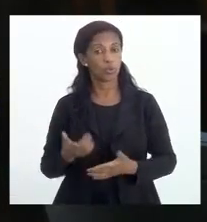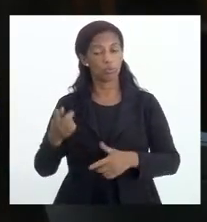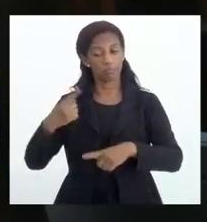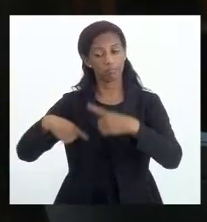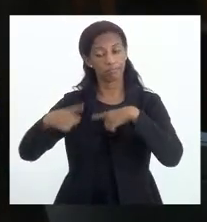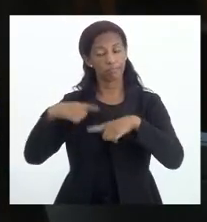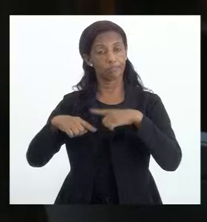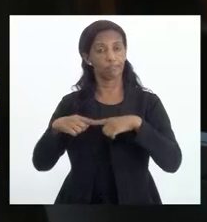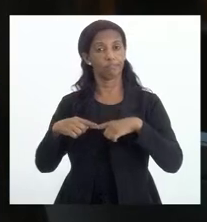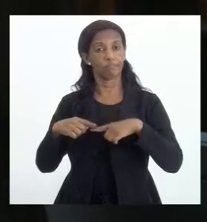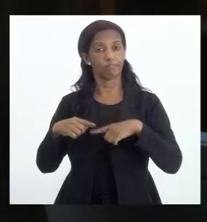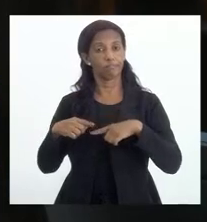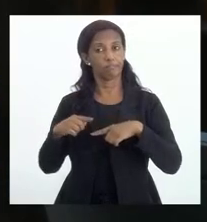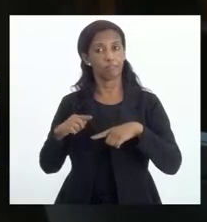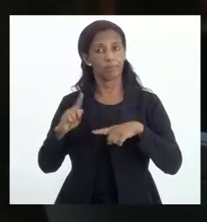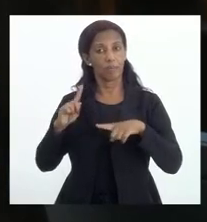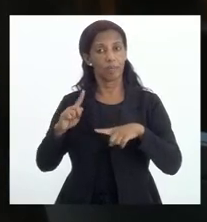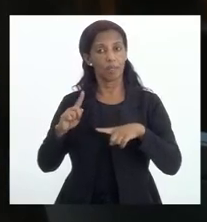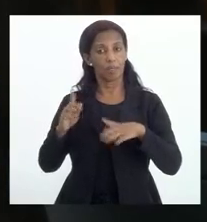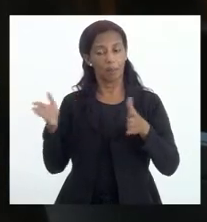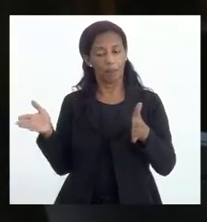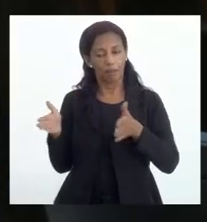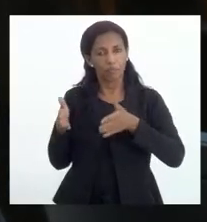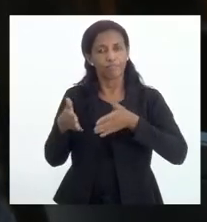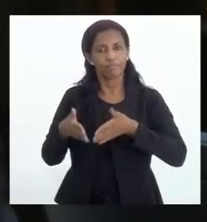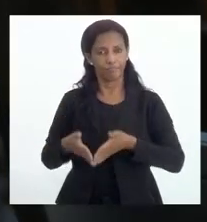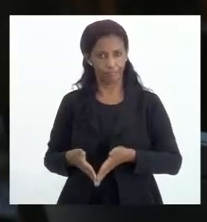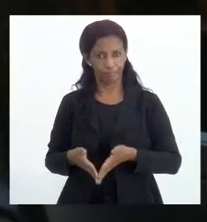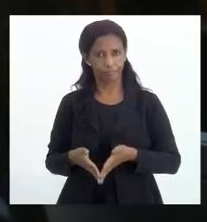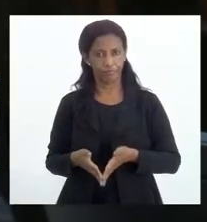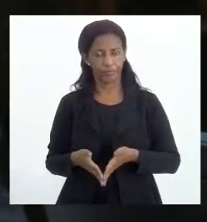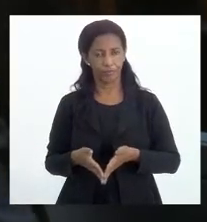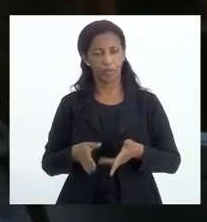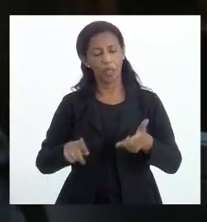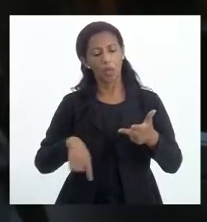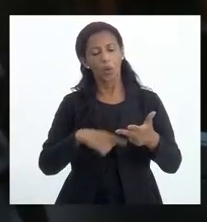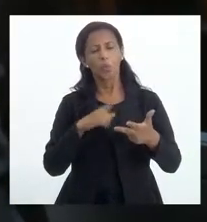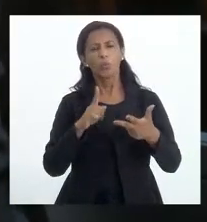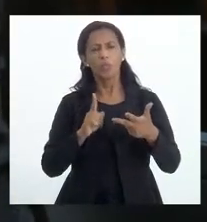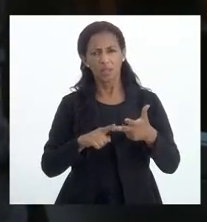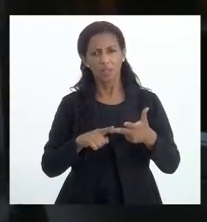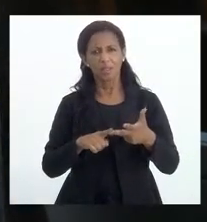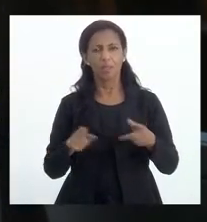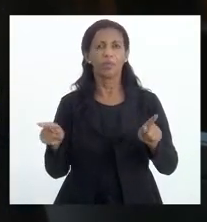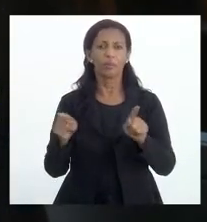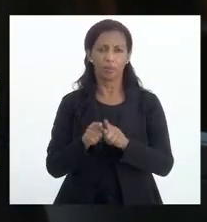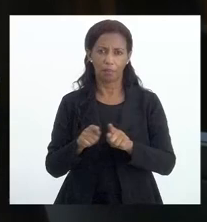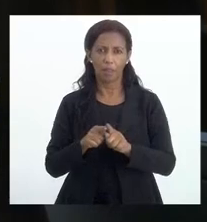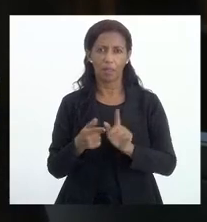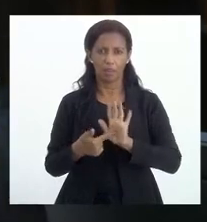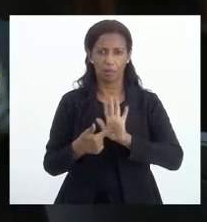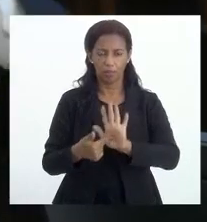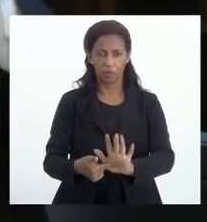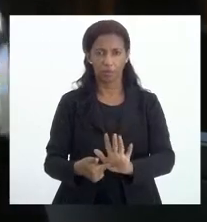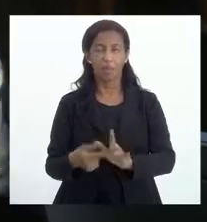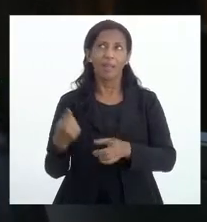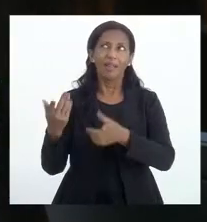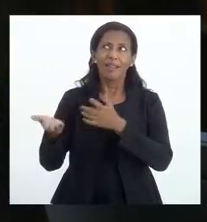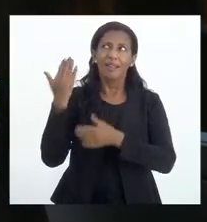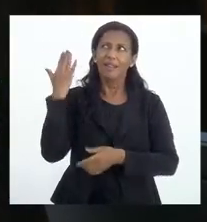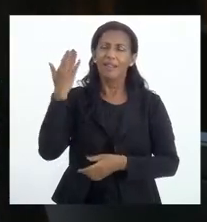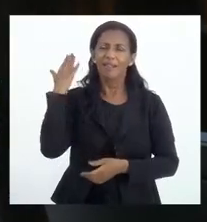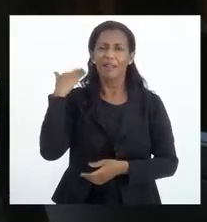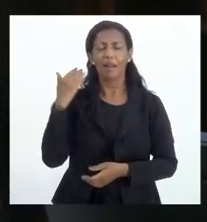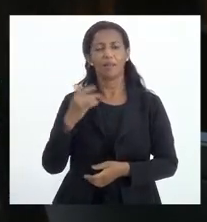numa situação um pouco mais comprimida. O terceiro ponto que eu gostaria de citar é que lá atrás eu